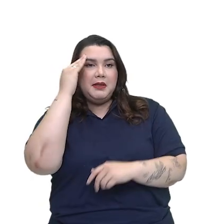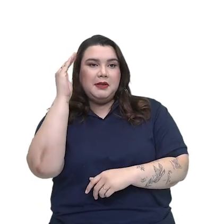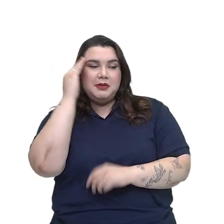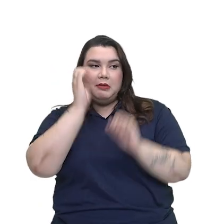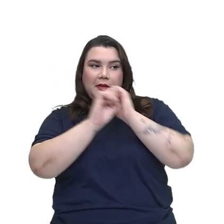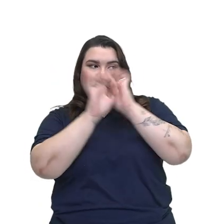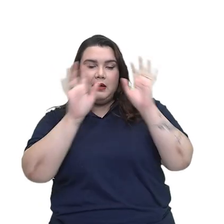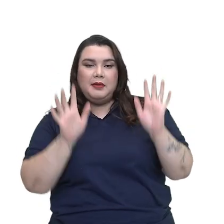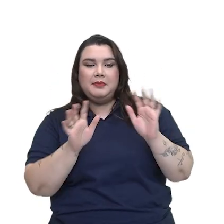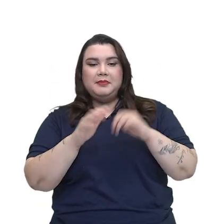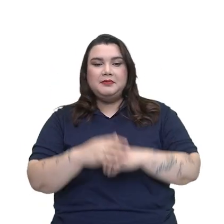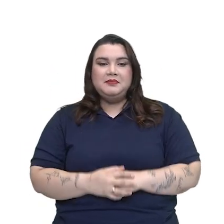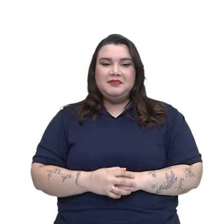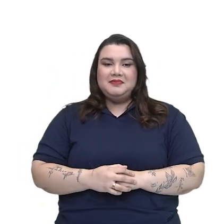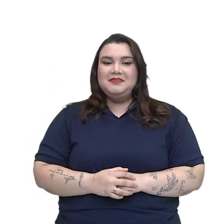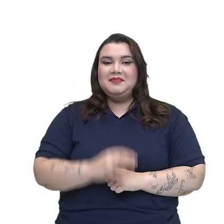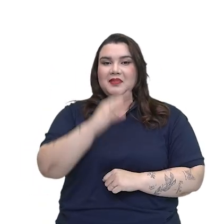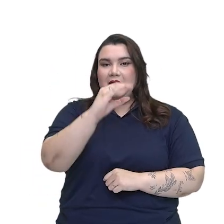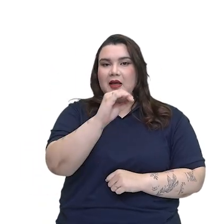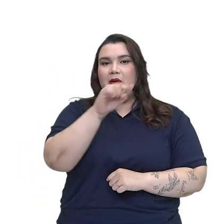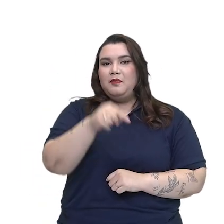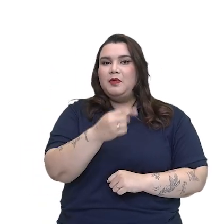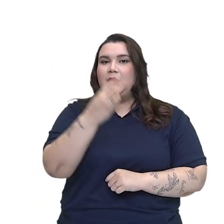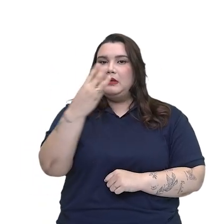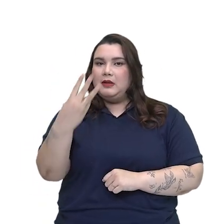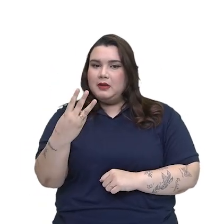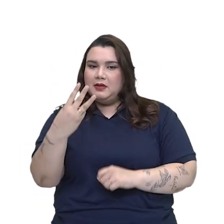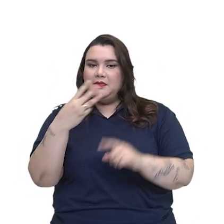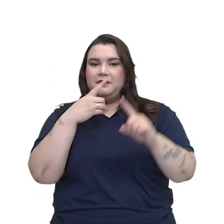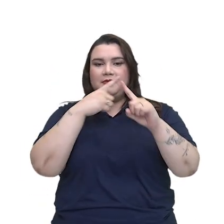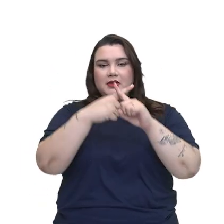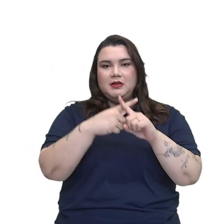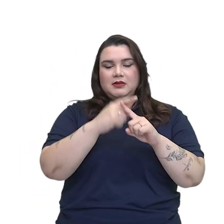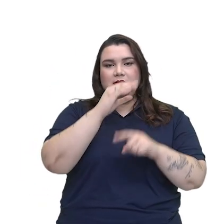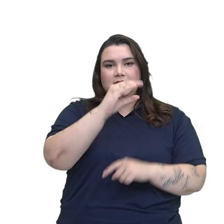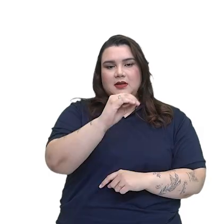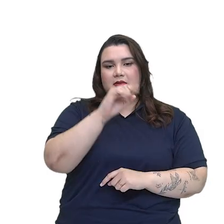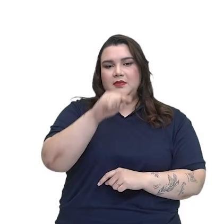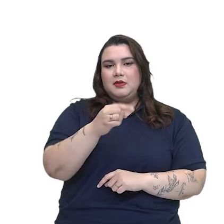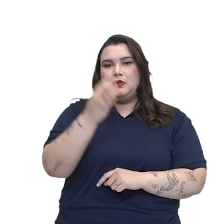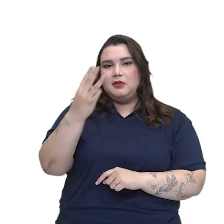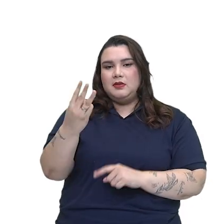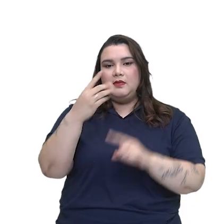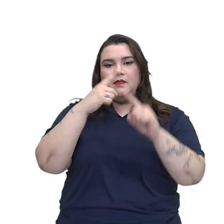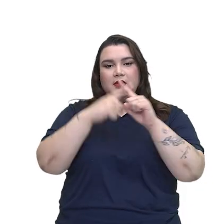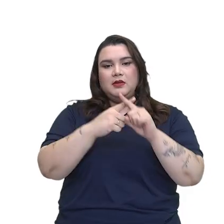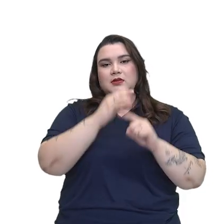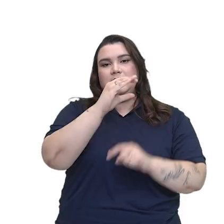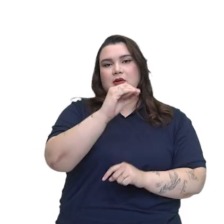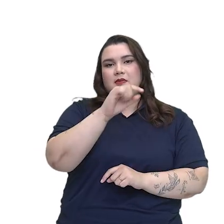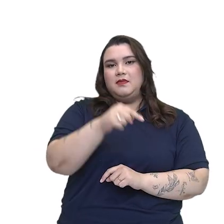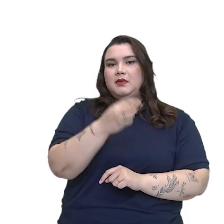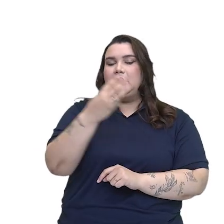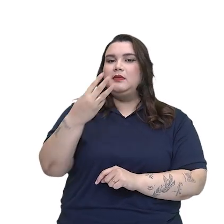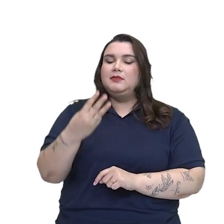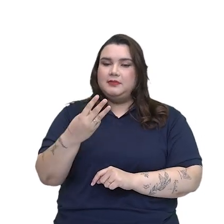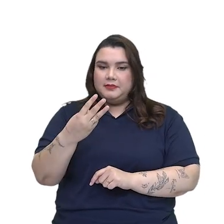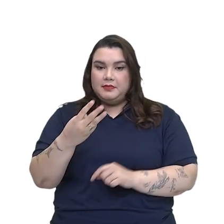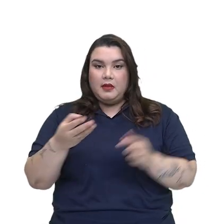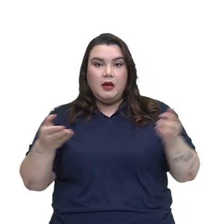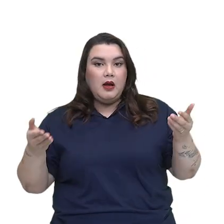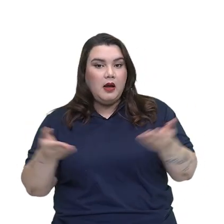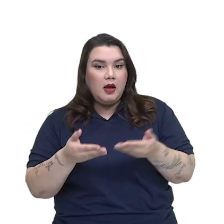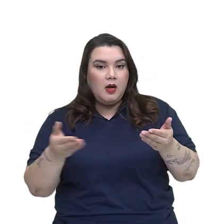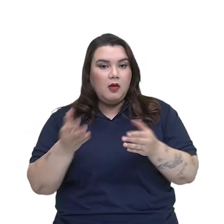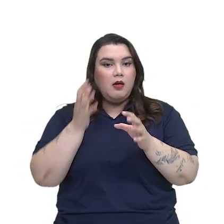Aí lá vem, ó. 0,3 vezes 0,3 vezes 0,3. Aí